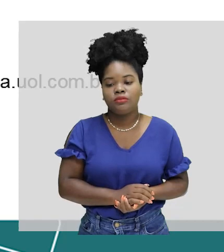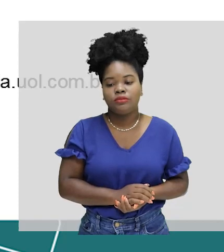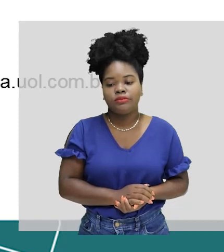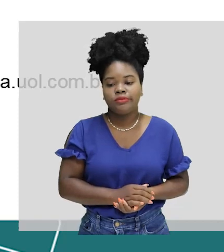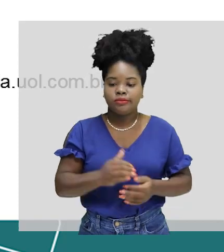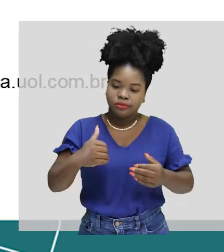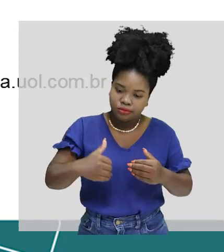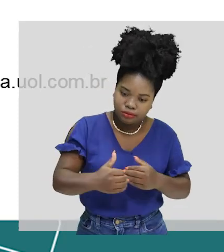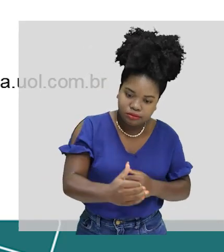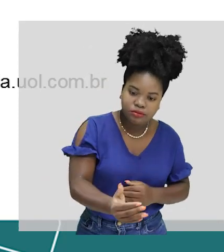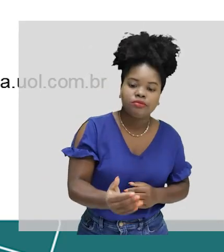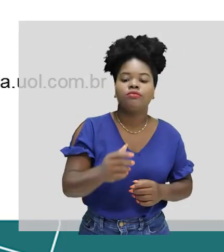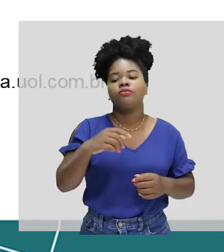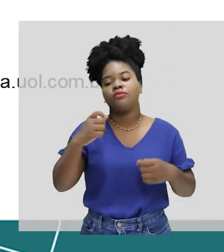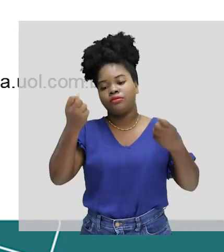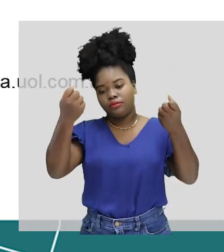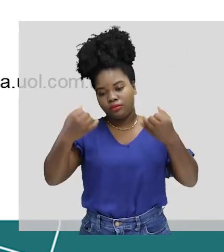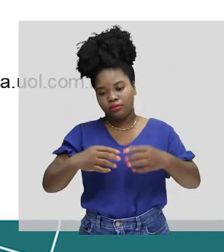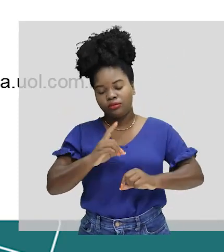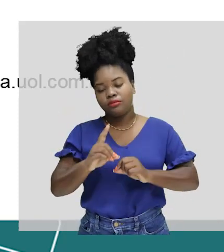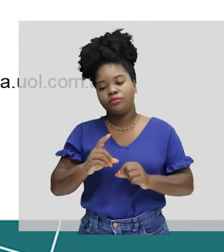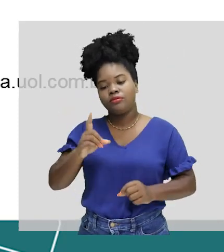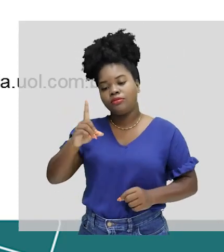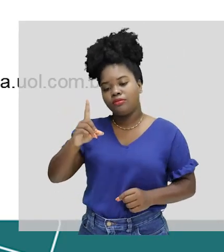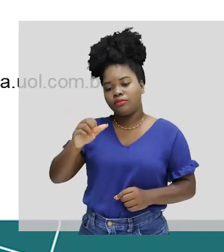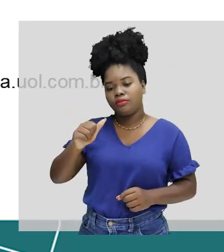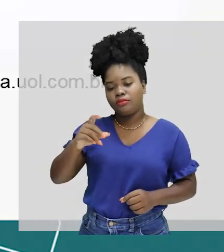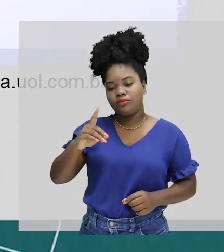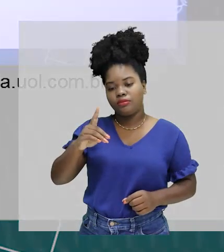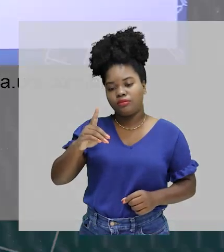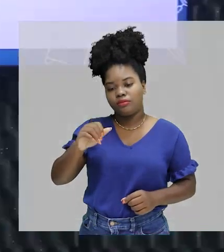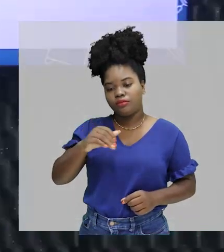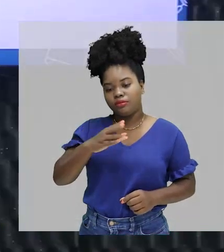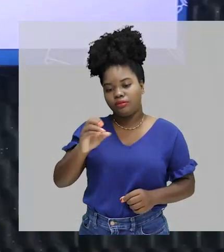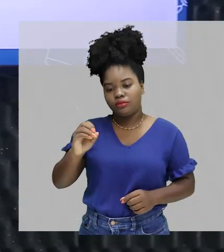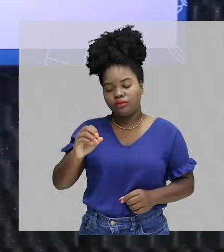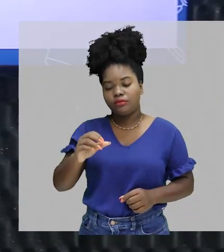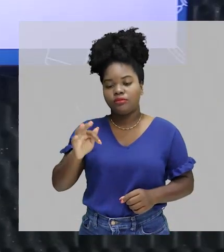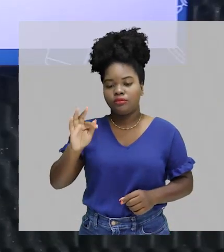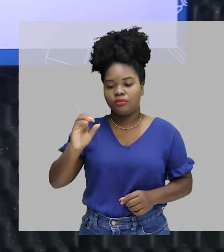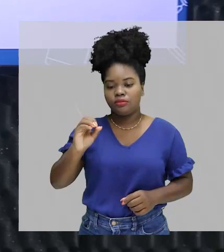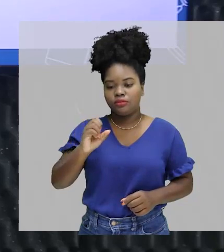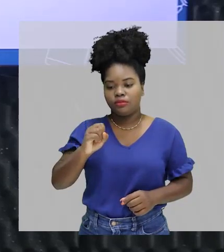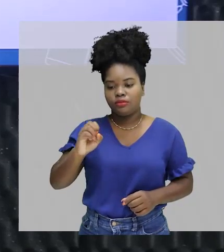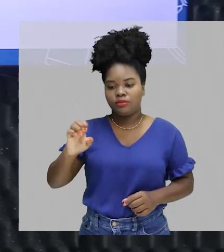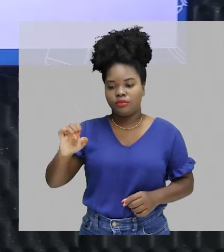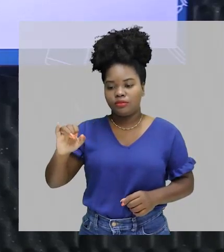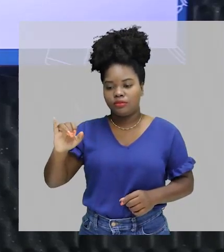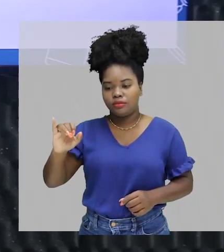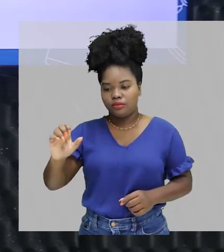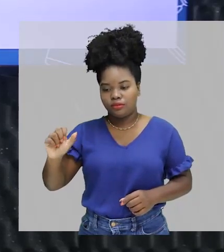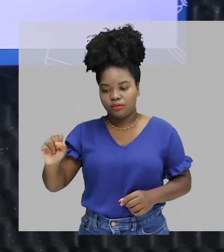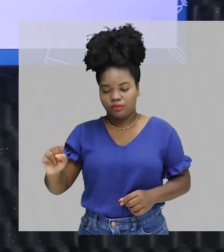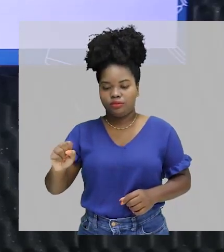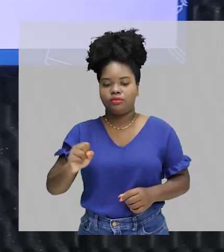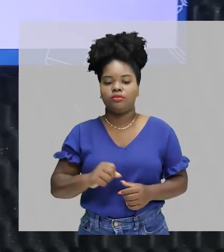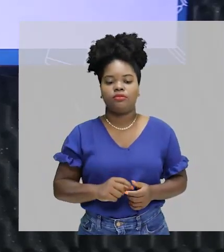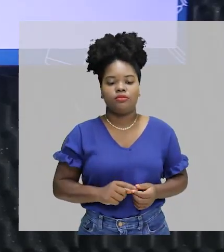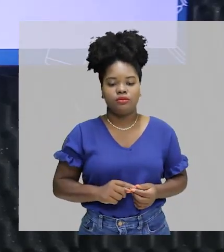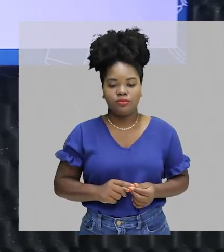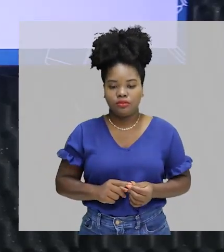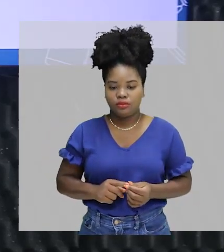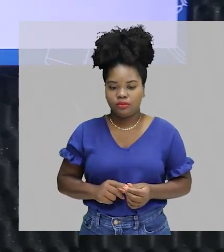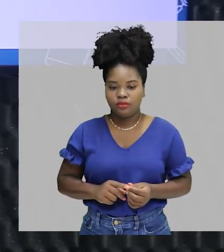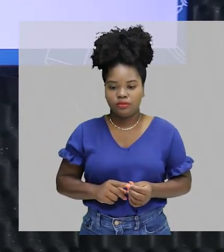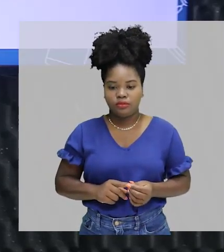fósseis, certo? Utilizando, por exemplo, o carbono 14. Existem outros elementos que podem ser também usados na